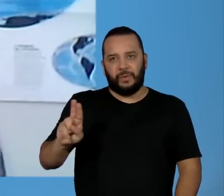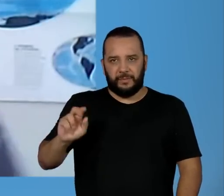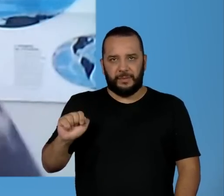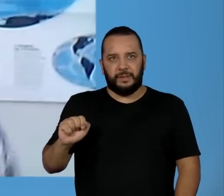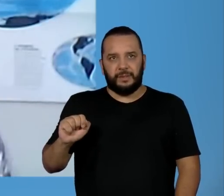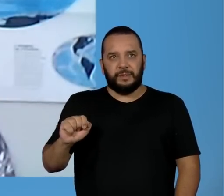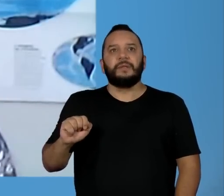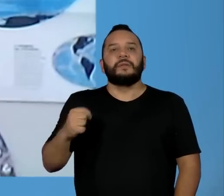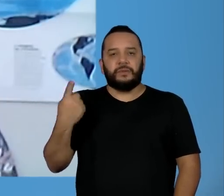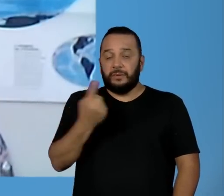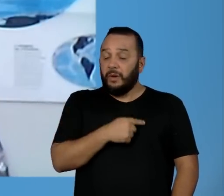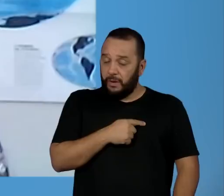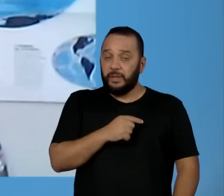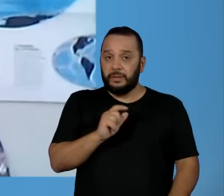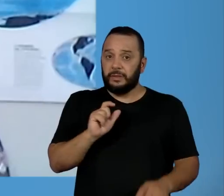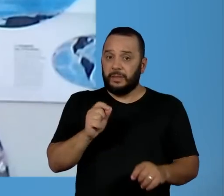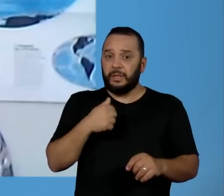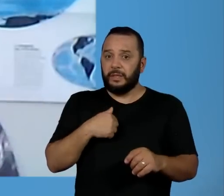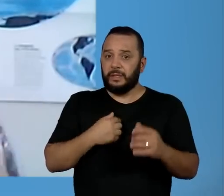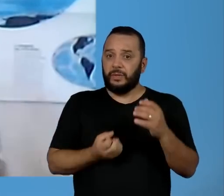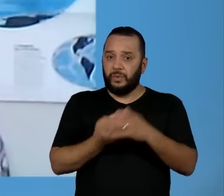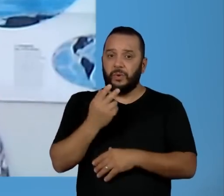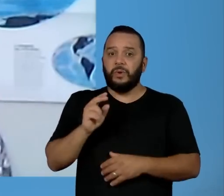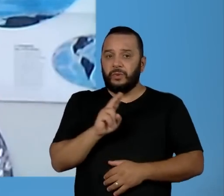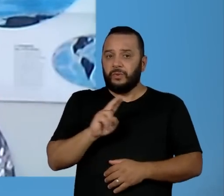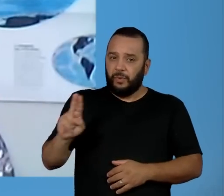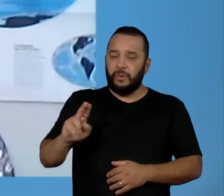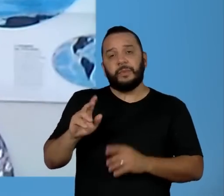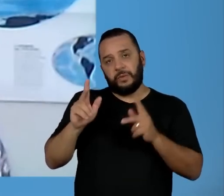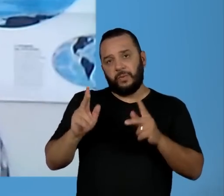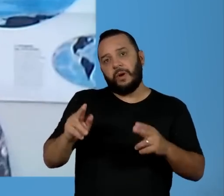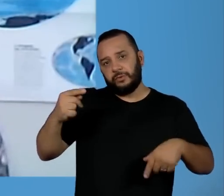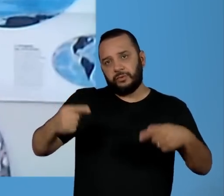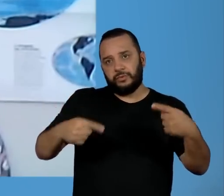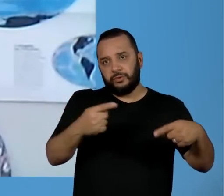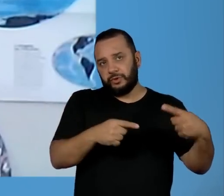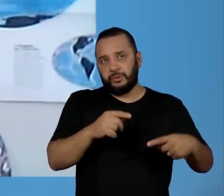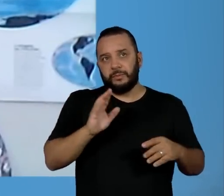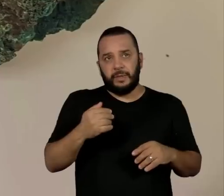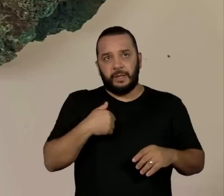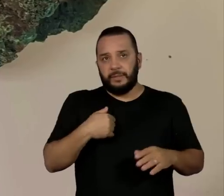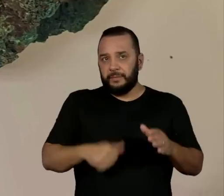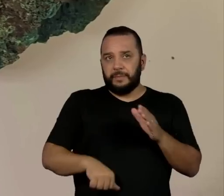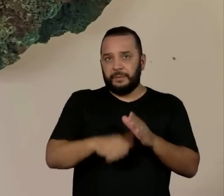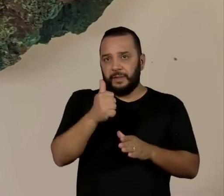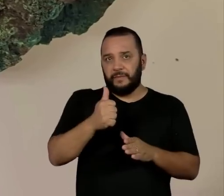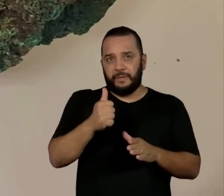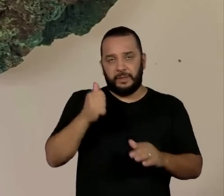gente classificou com base no que já está sendo discutido, mas foi a primeira ocorrência no Brasil.